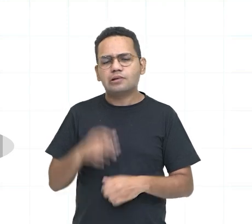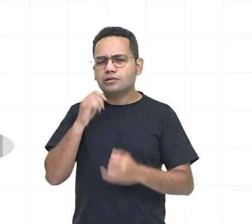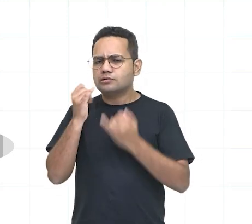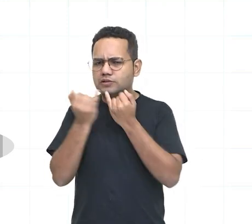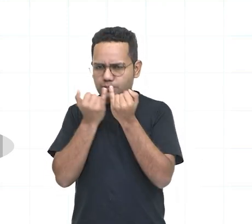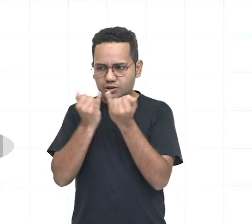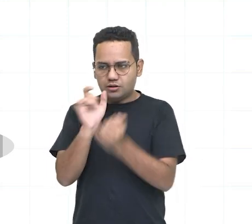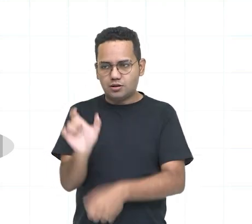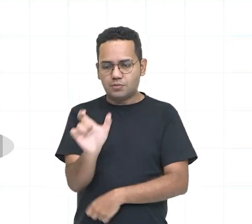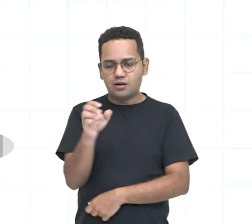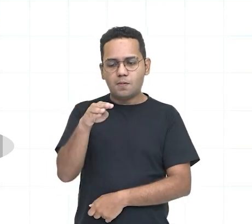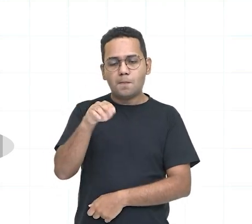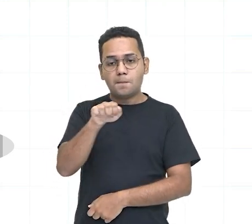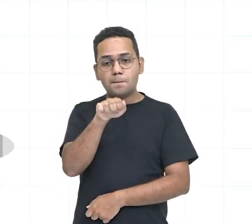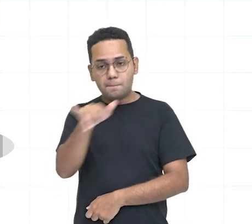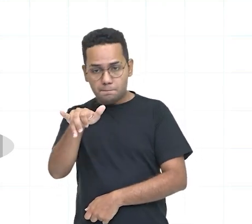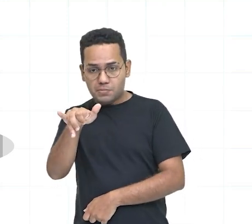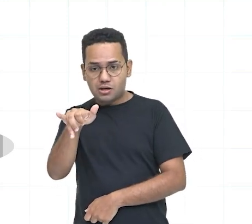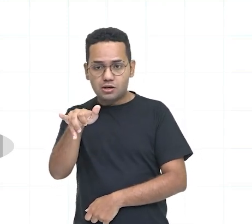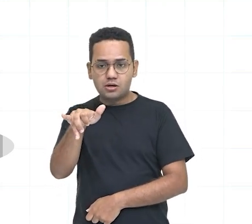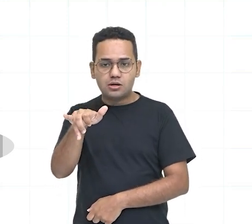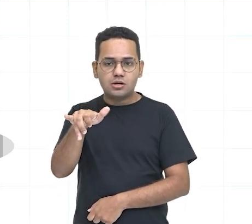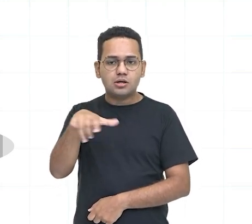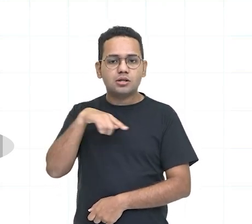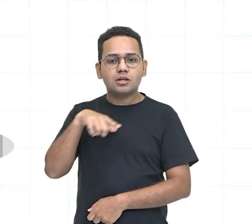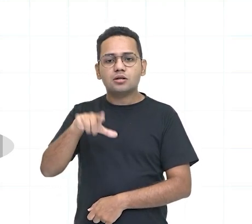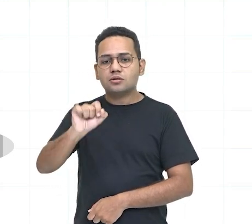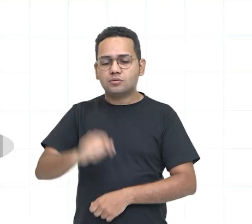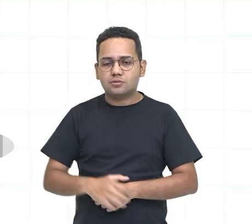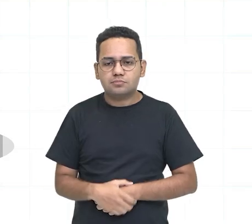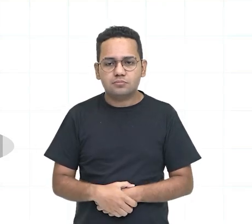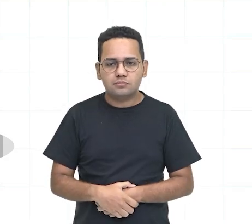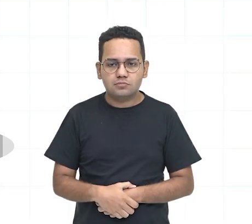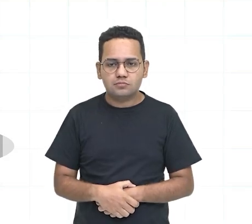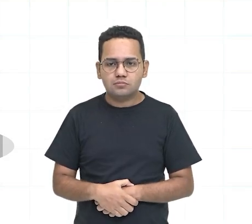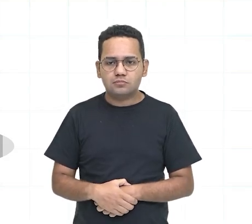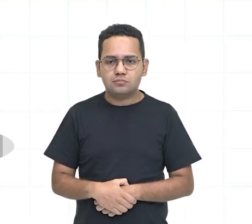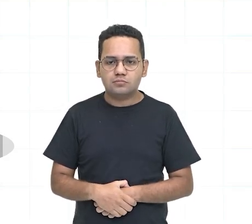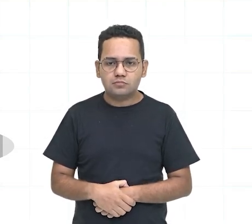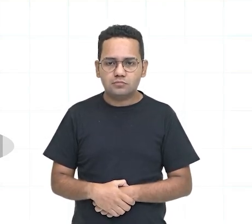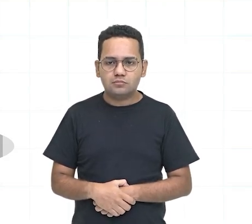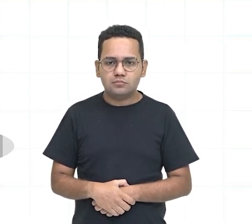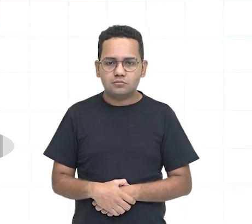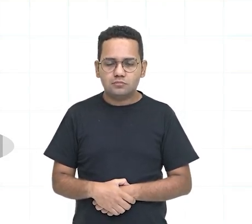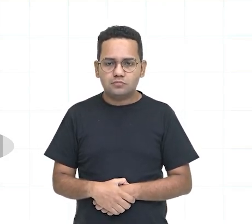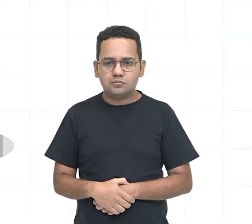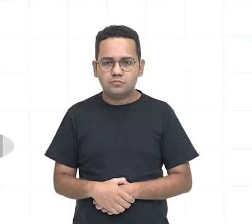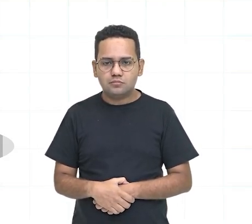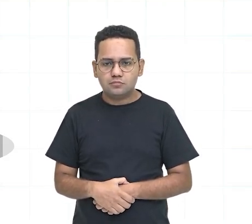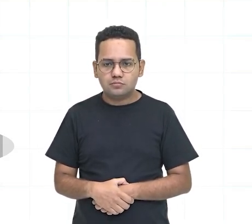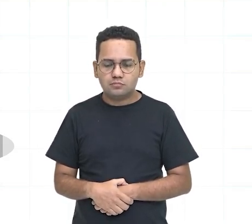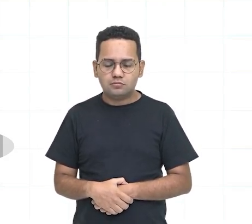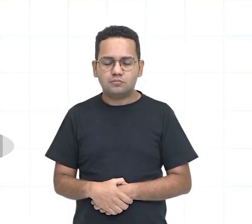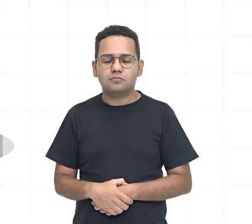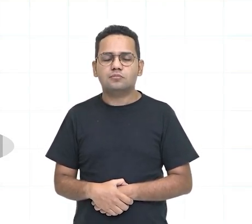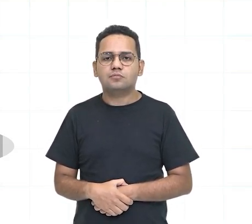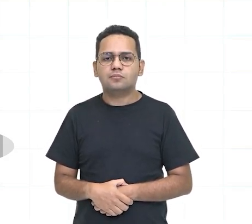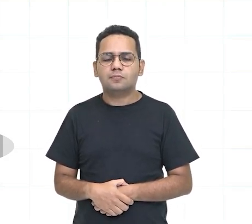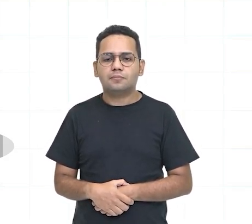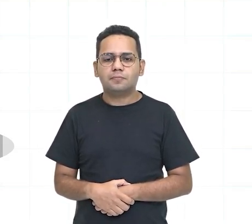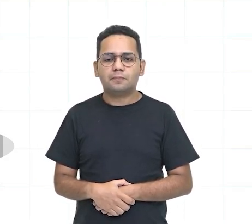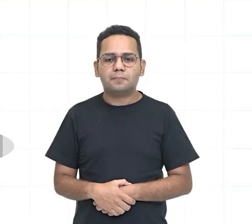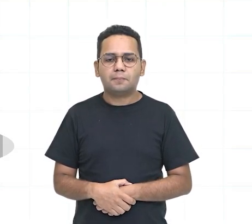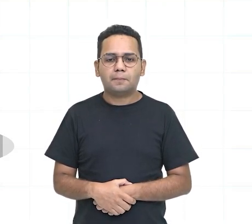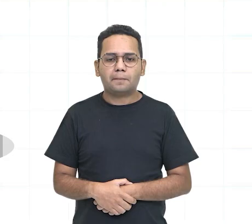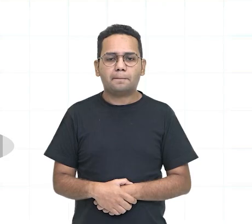verbo modal may, porém frequentemente usado para expressar um baixo grau de possibilidade